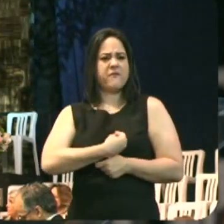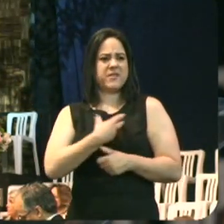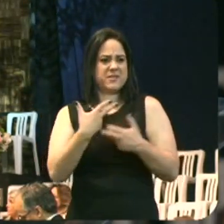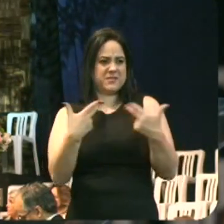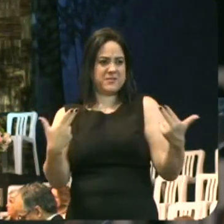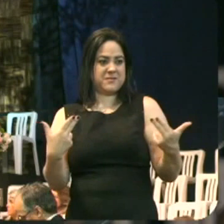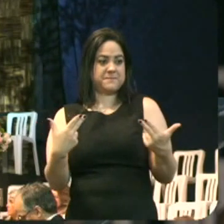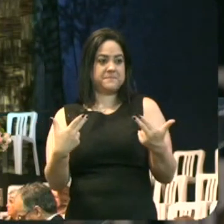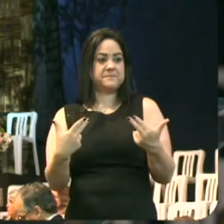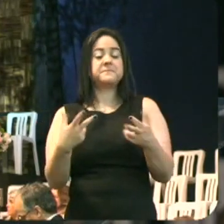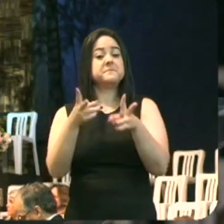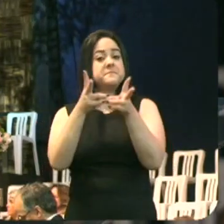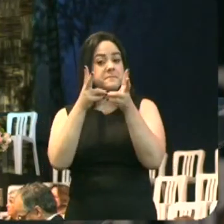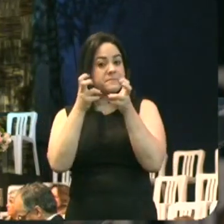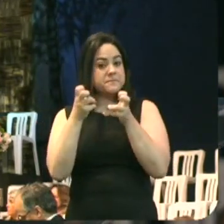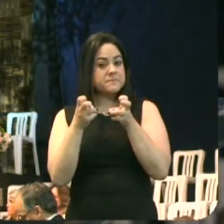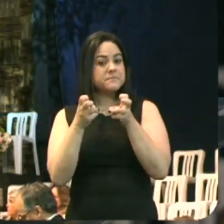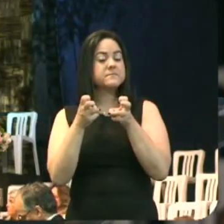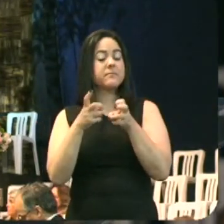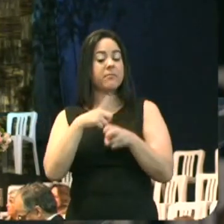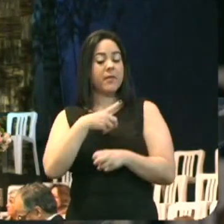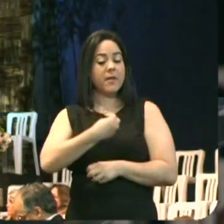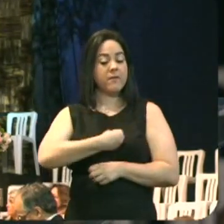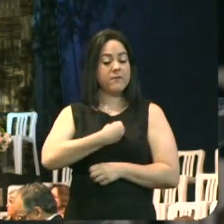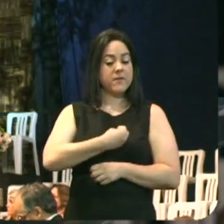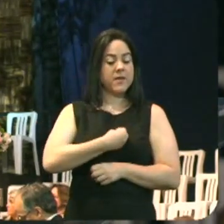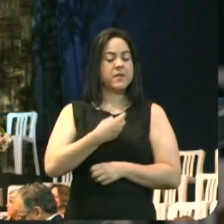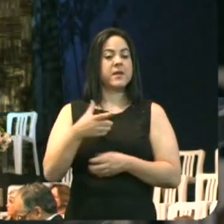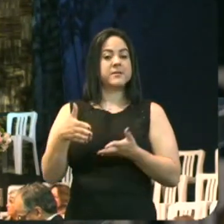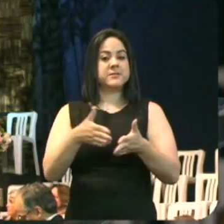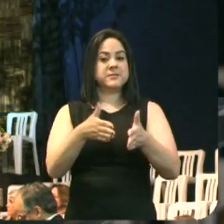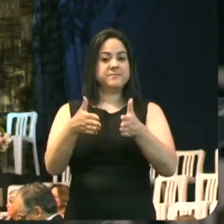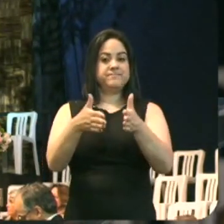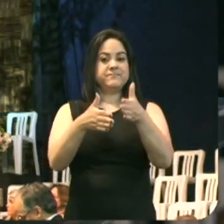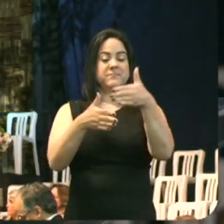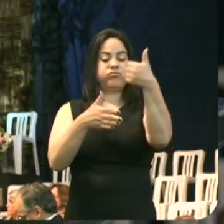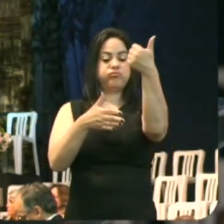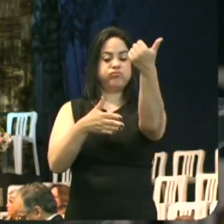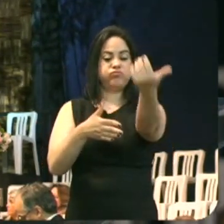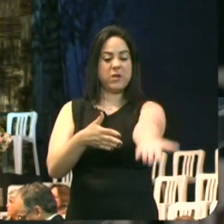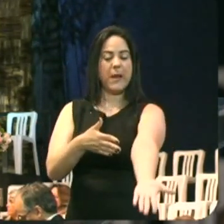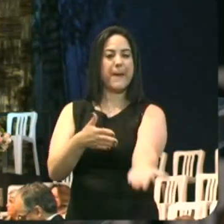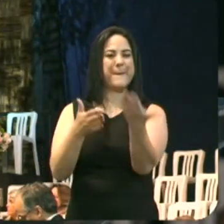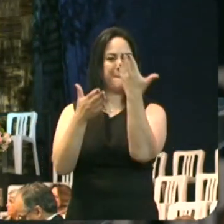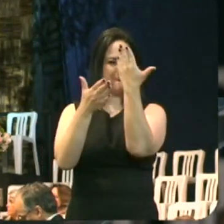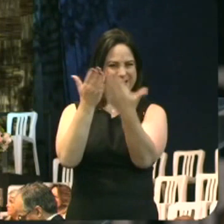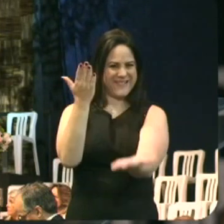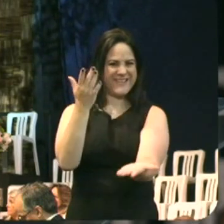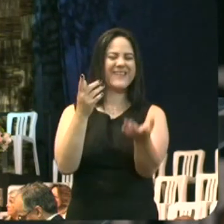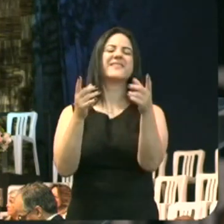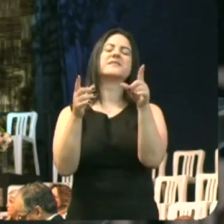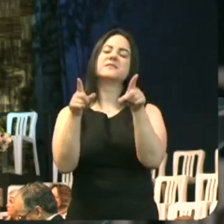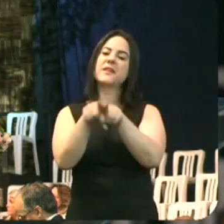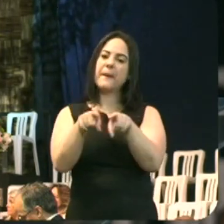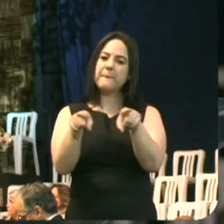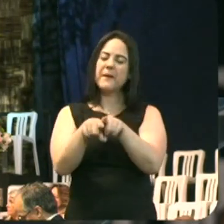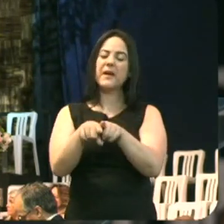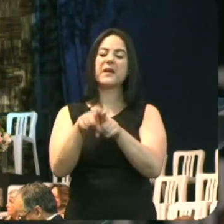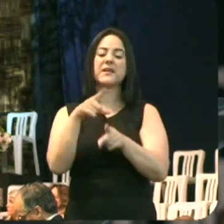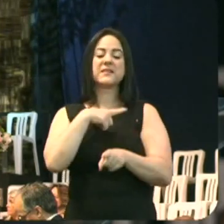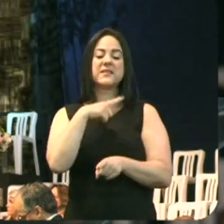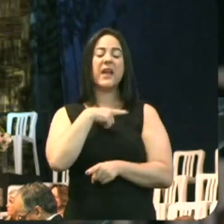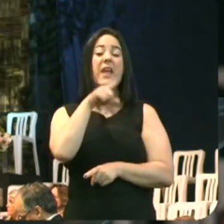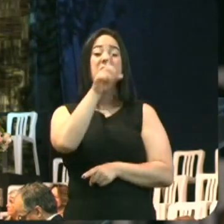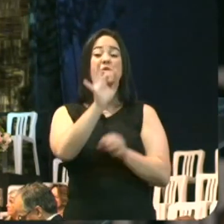E não percebem que não apenas a vida está seguindo um rumo trágico, mas eles estão seguindo em direção a